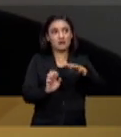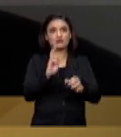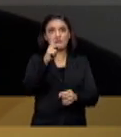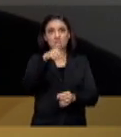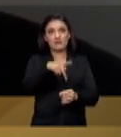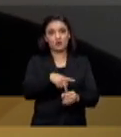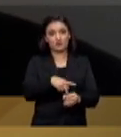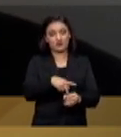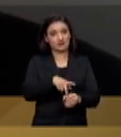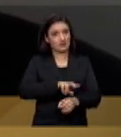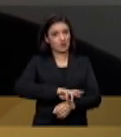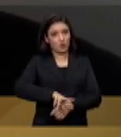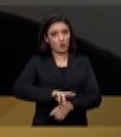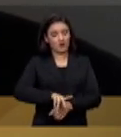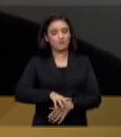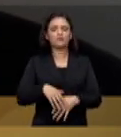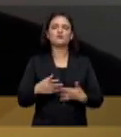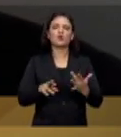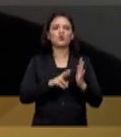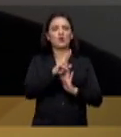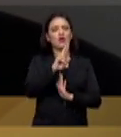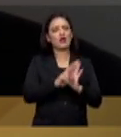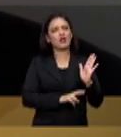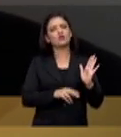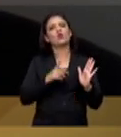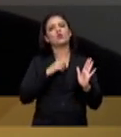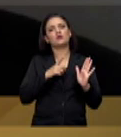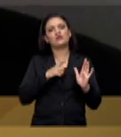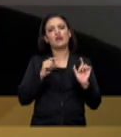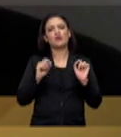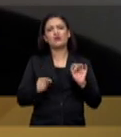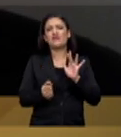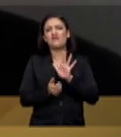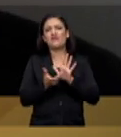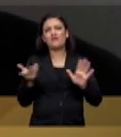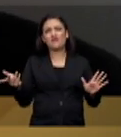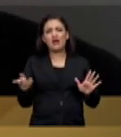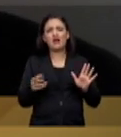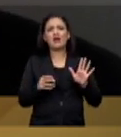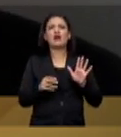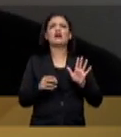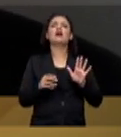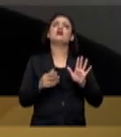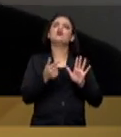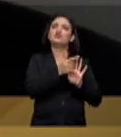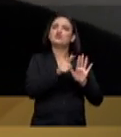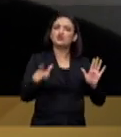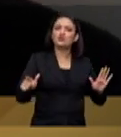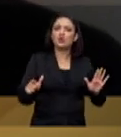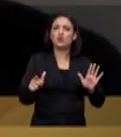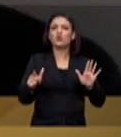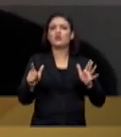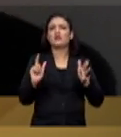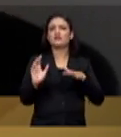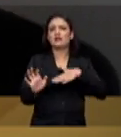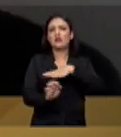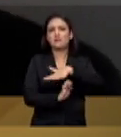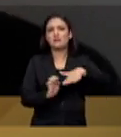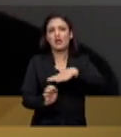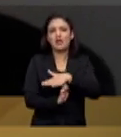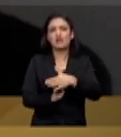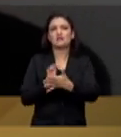aqui, no relatório, estão reproduzidos inúmeros outros segmentos que